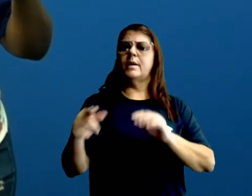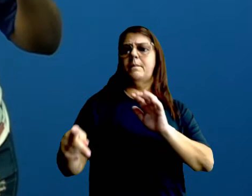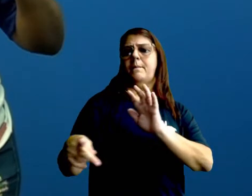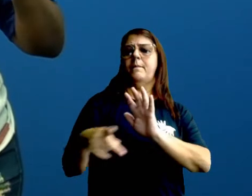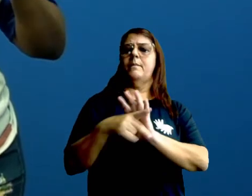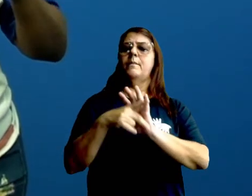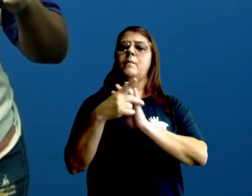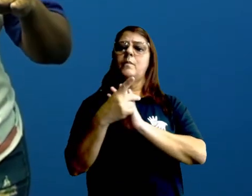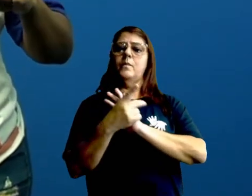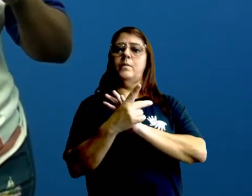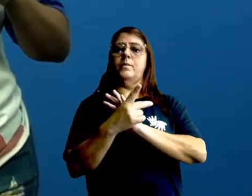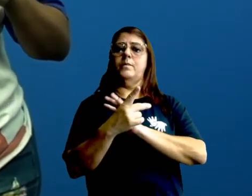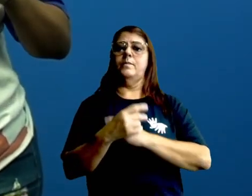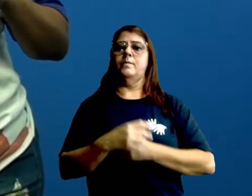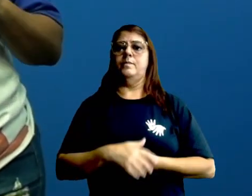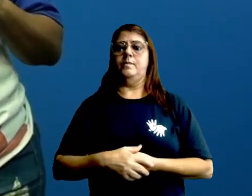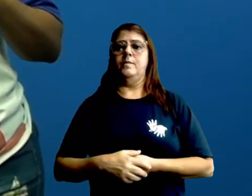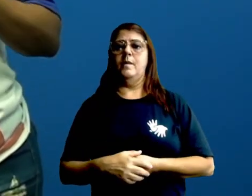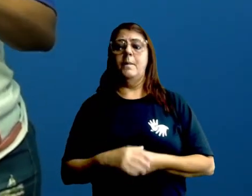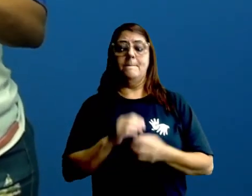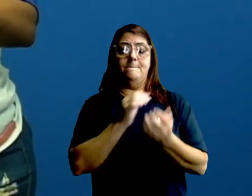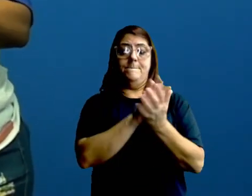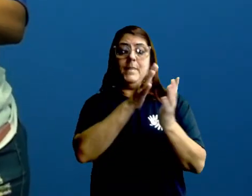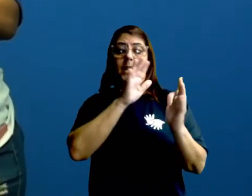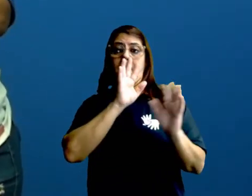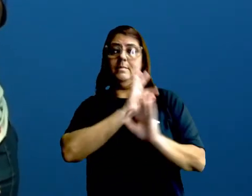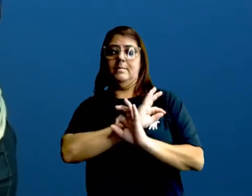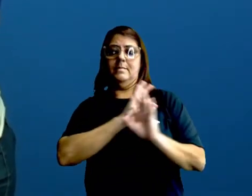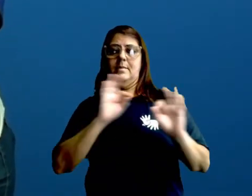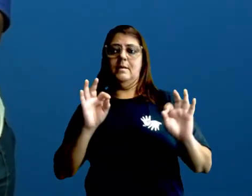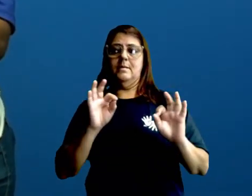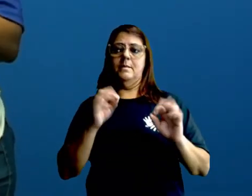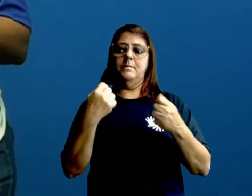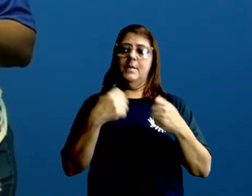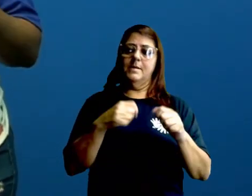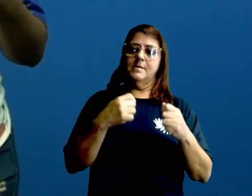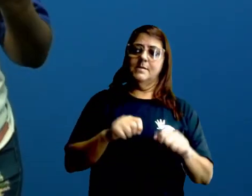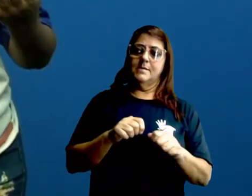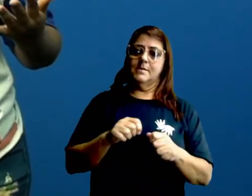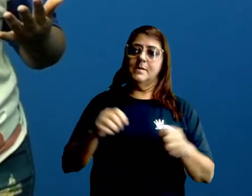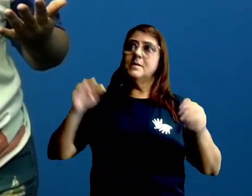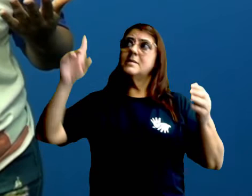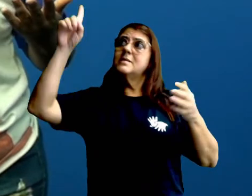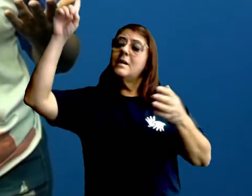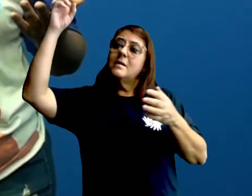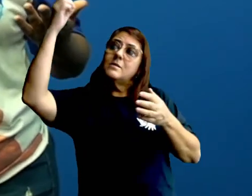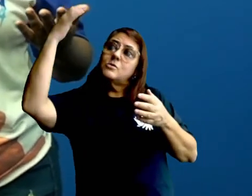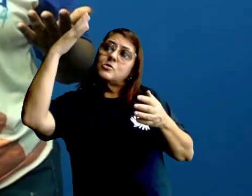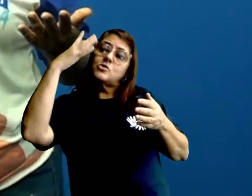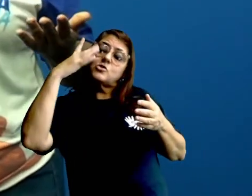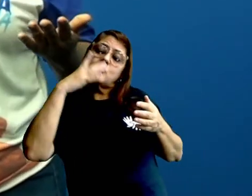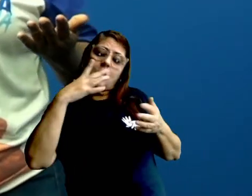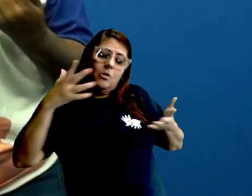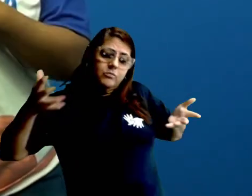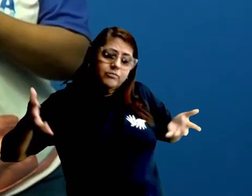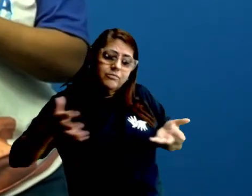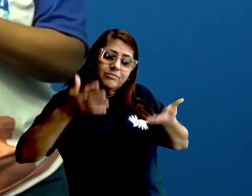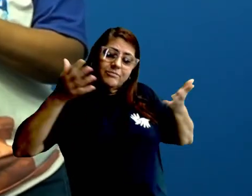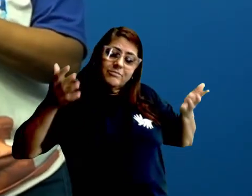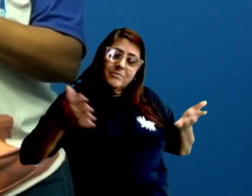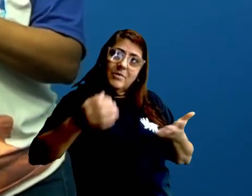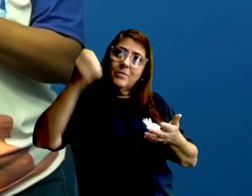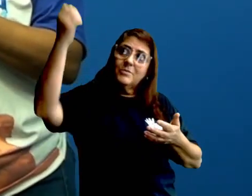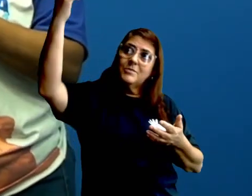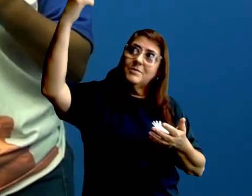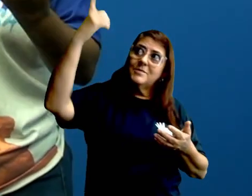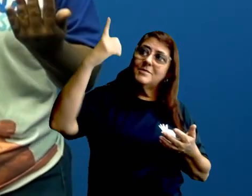Que não tem luz própria. Necessita, né, da luz de uma estrela, que é assim como o nosso,